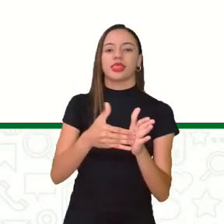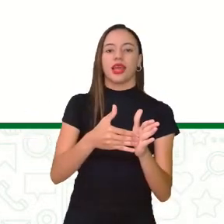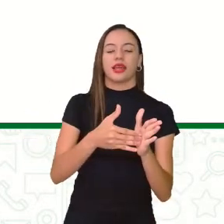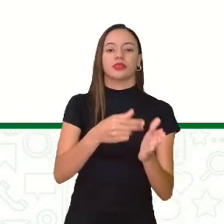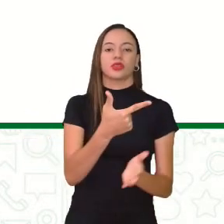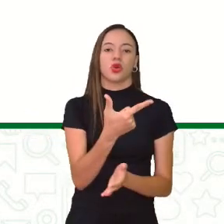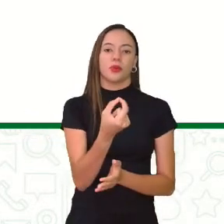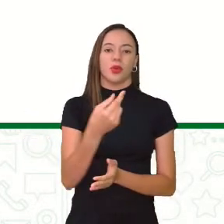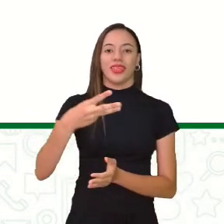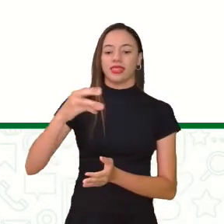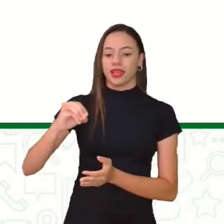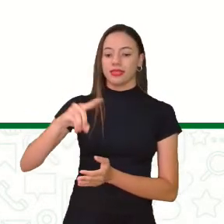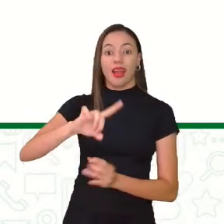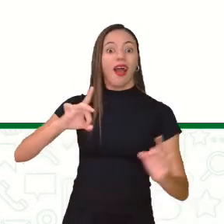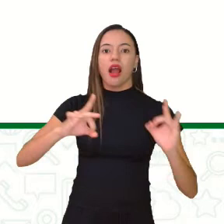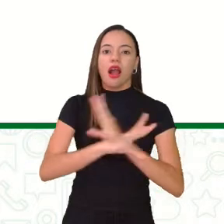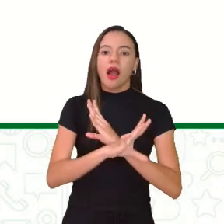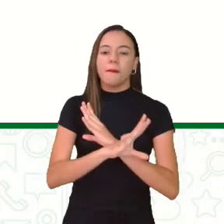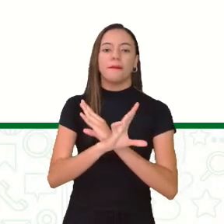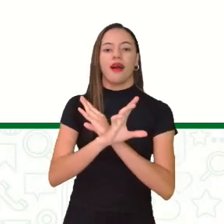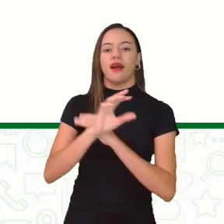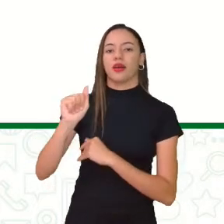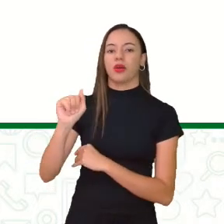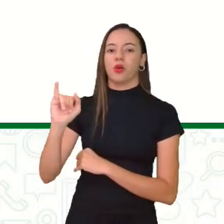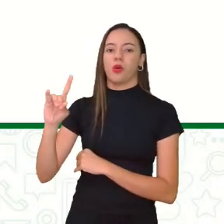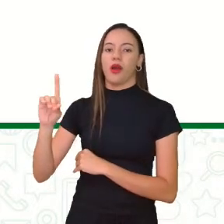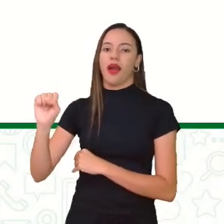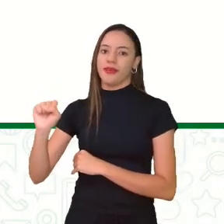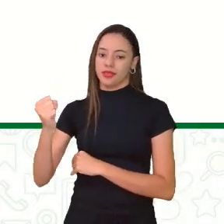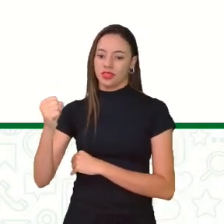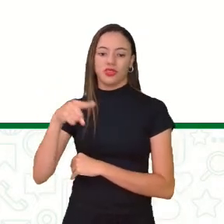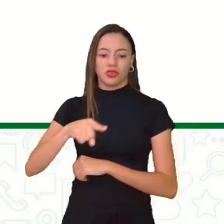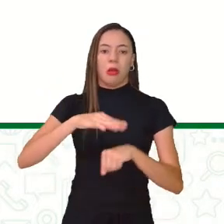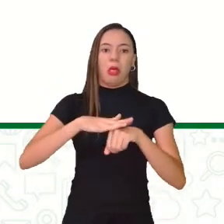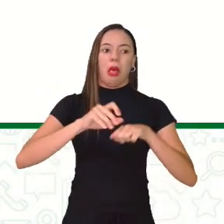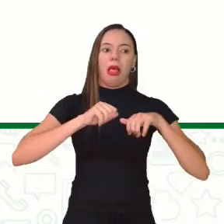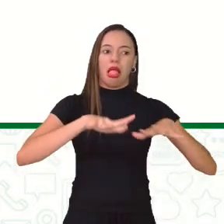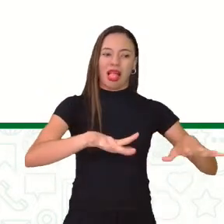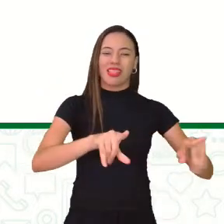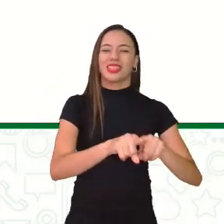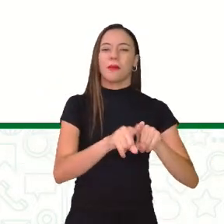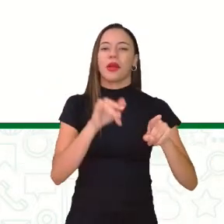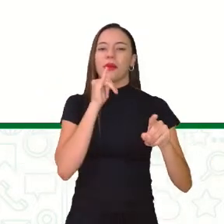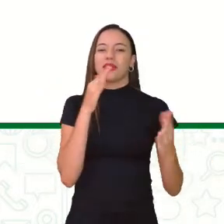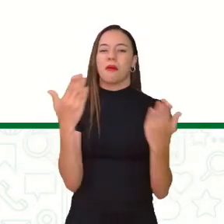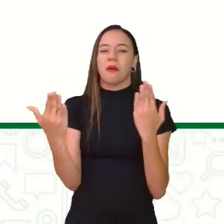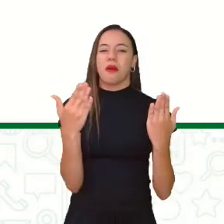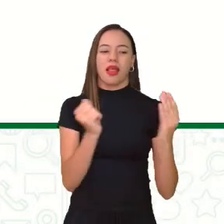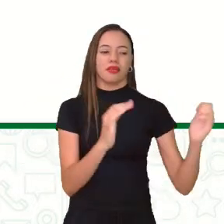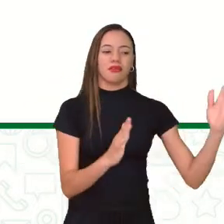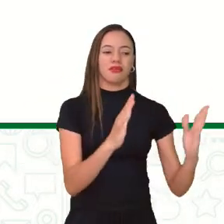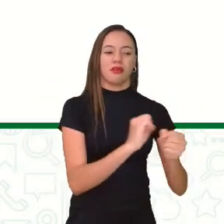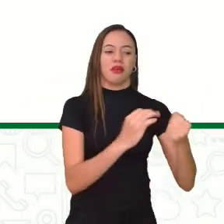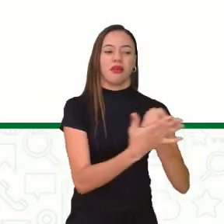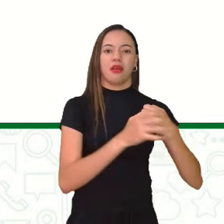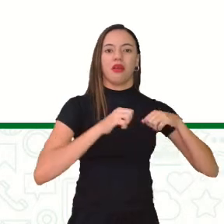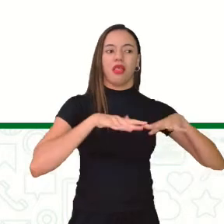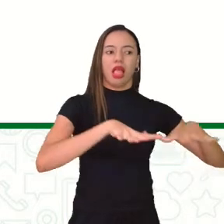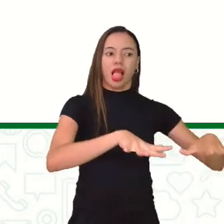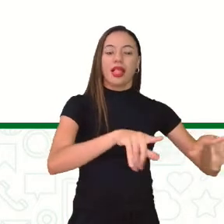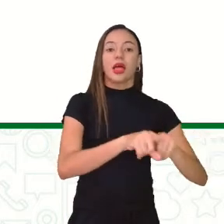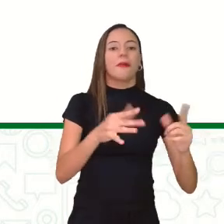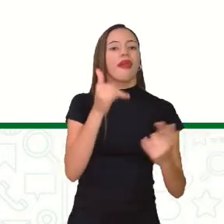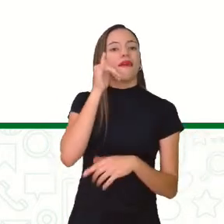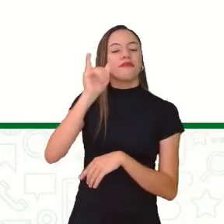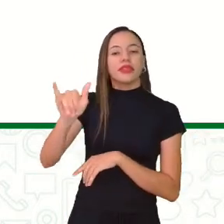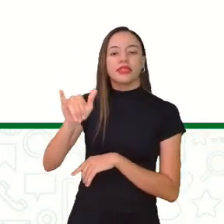AIDS. Bem como de uma pandemia prolongada, como a de Covid-19 e de uma crise social e econômica